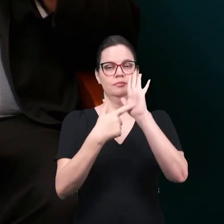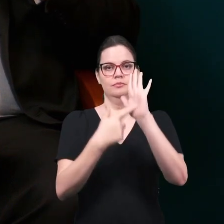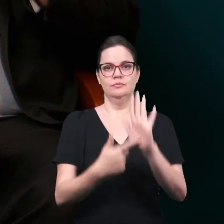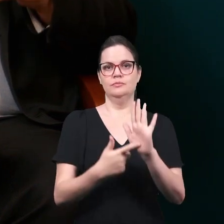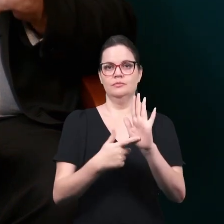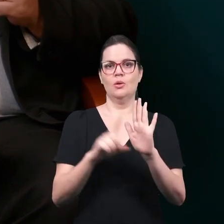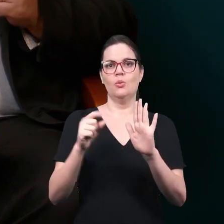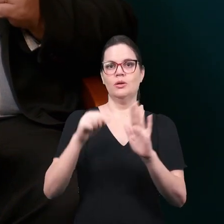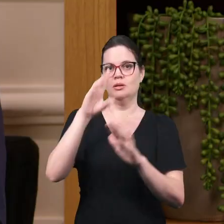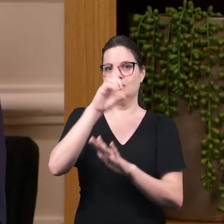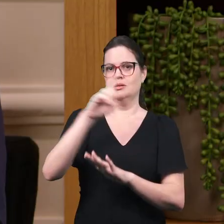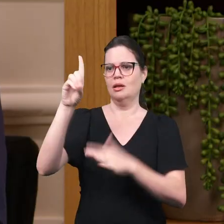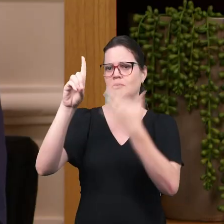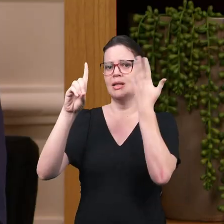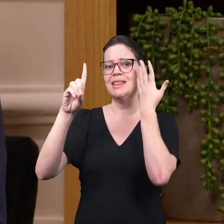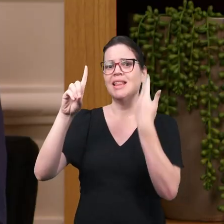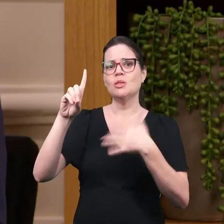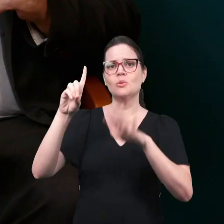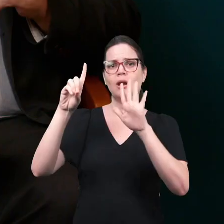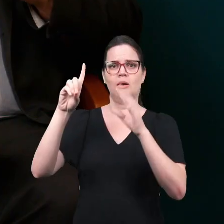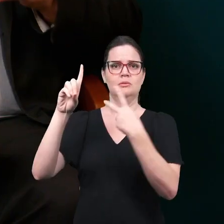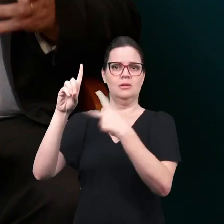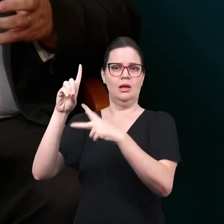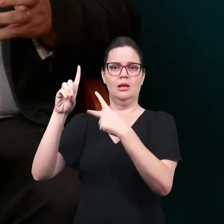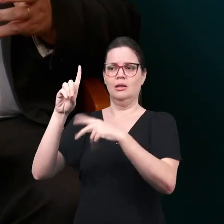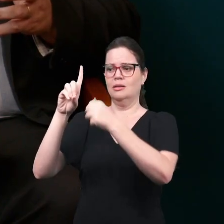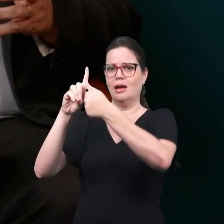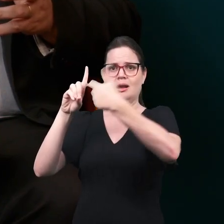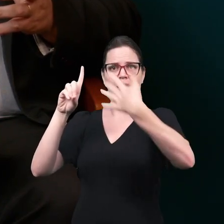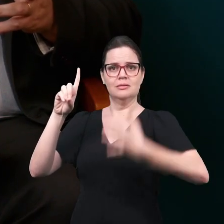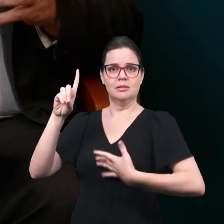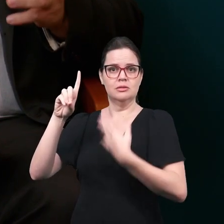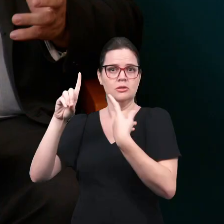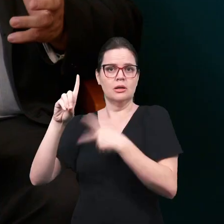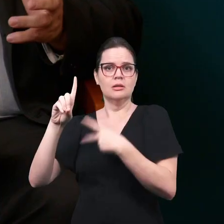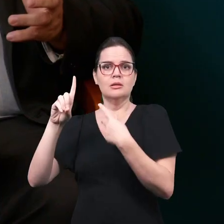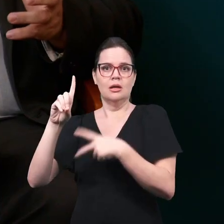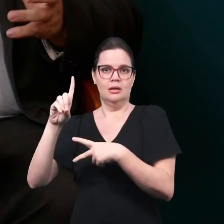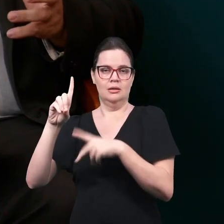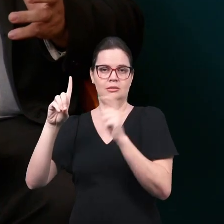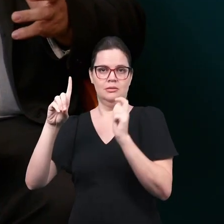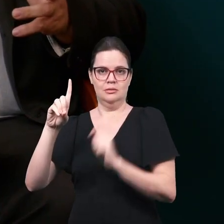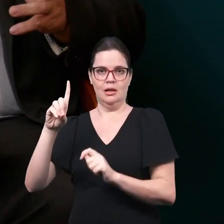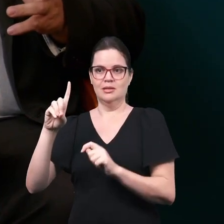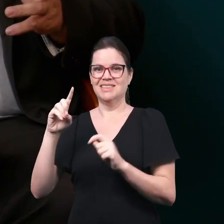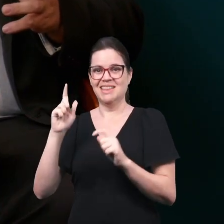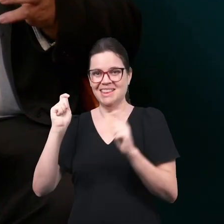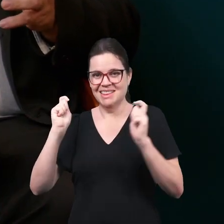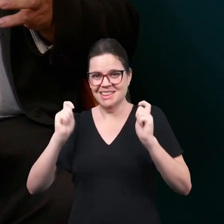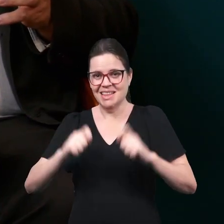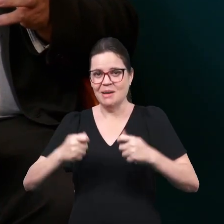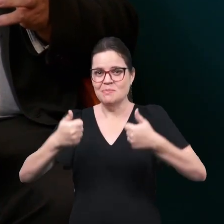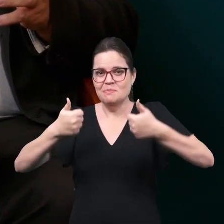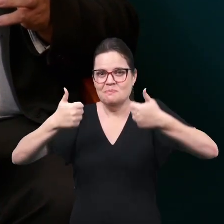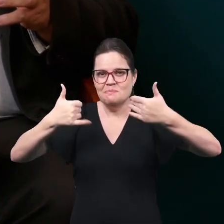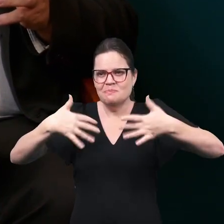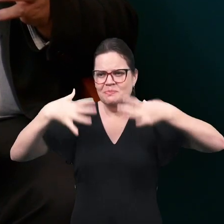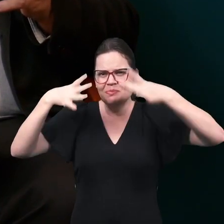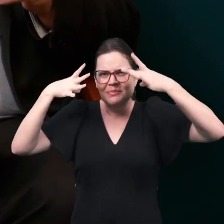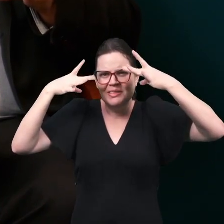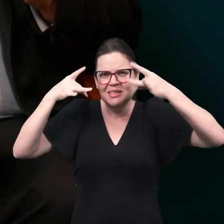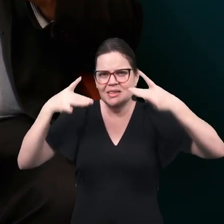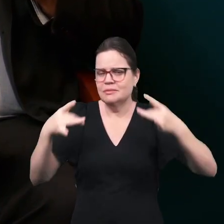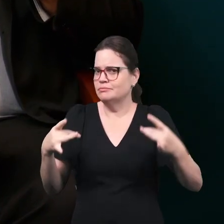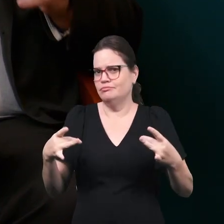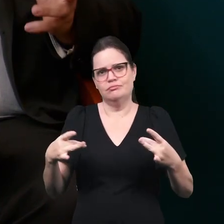aquilo que é a natureza de Deus. Amém. Dito isso, Deus, ele tem alguns atributos que